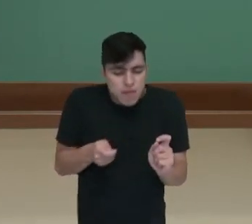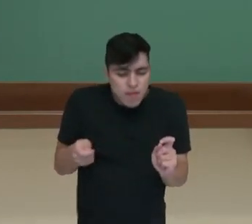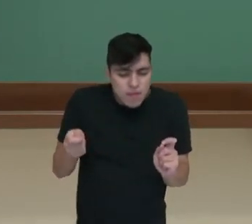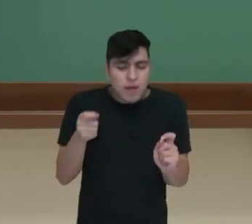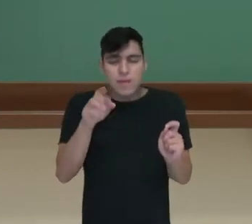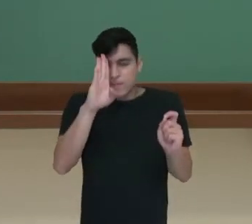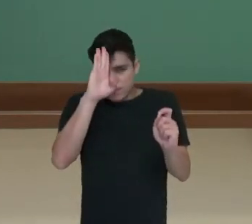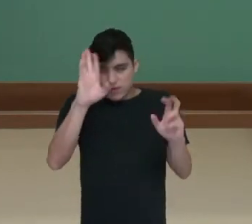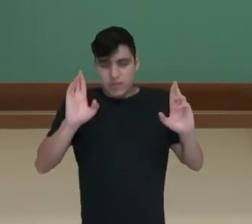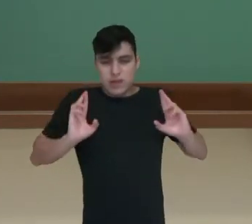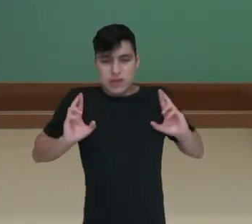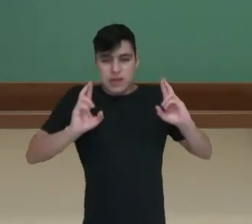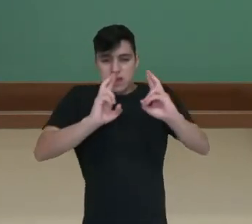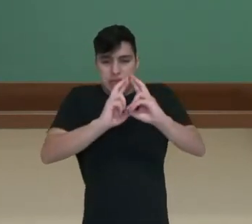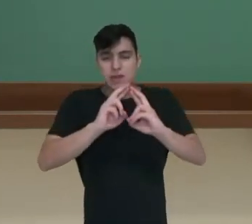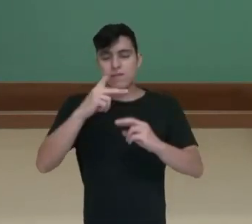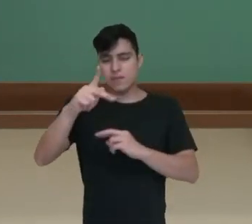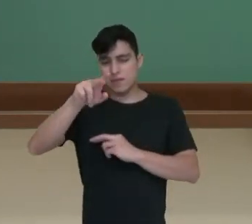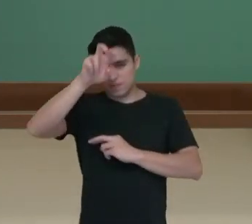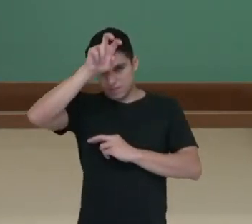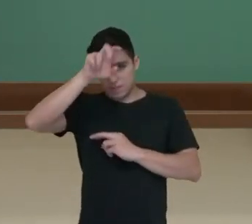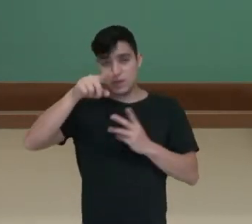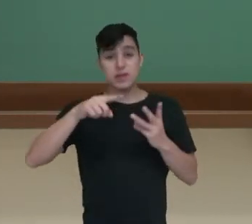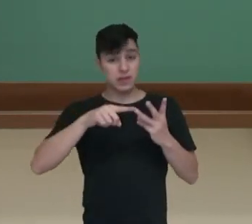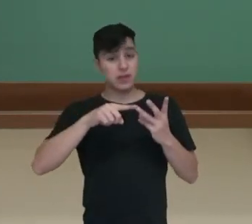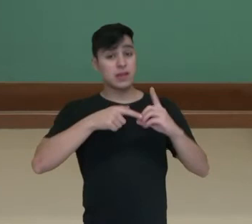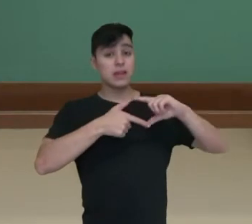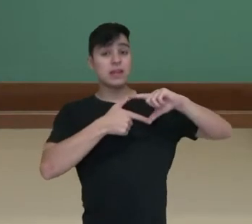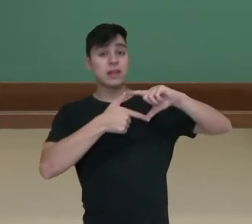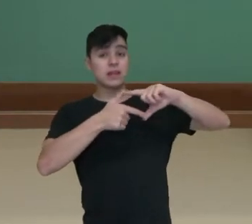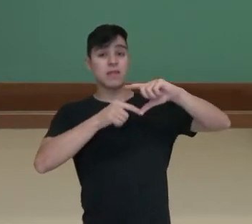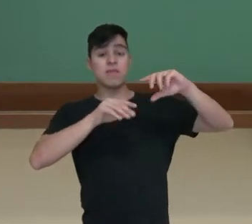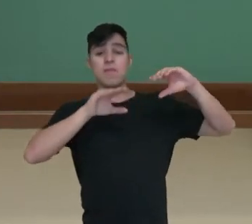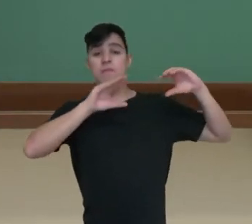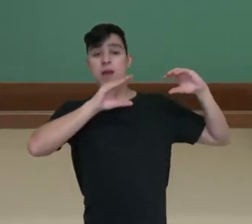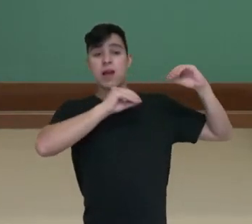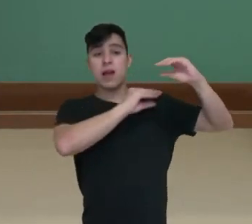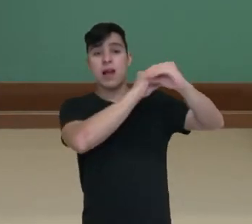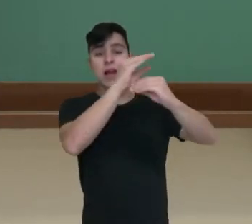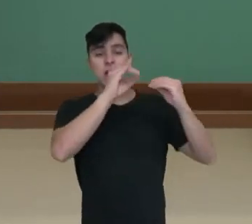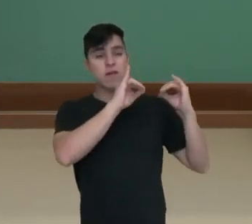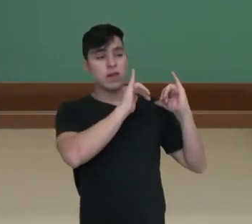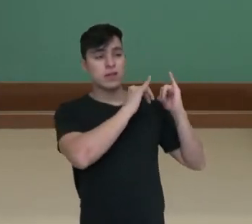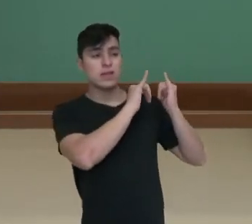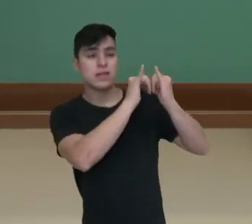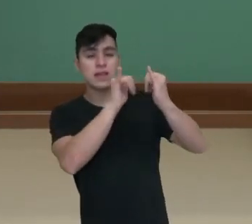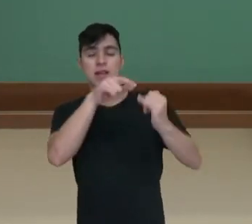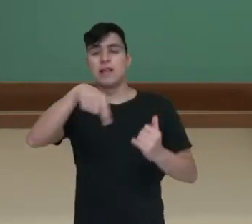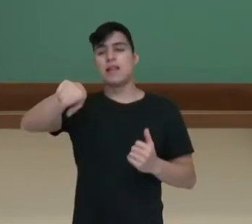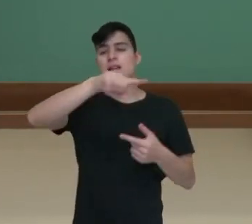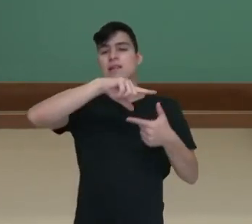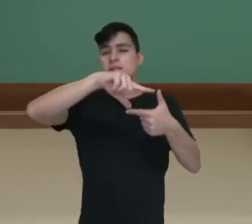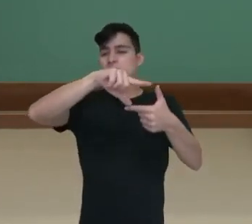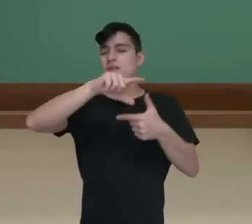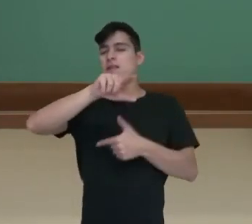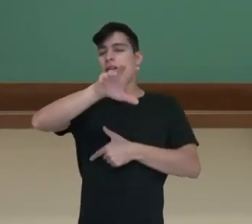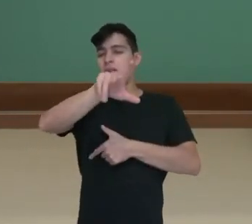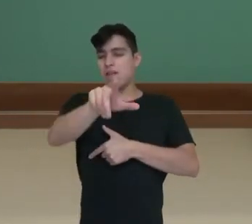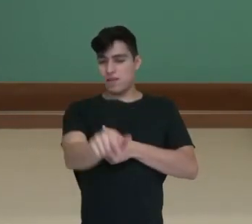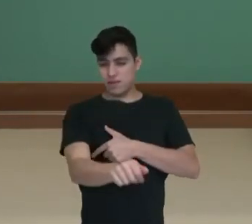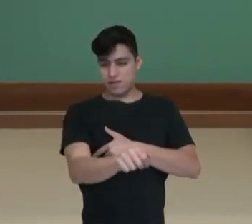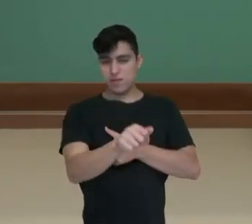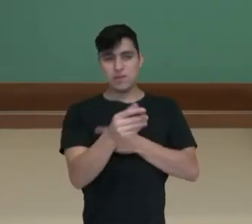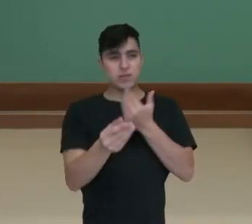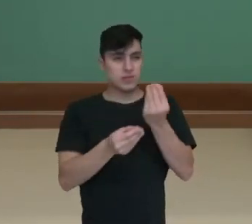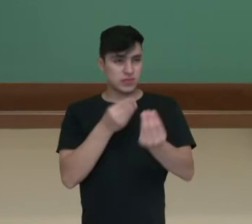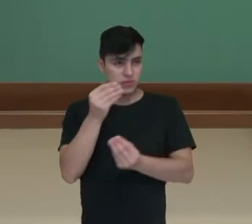reinos como o Egito, e a tradição oral muito presente nas sociedades africanas, principalmente através da figura dos